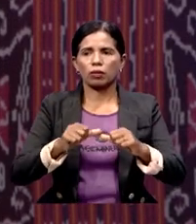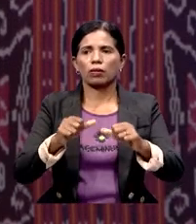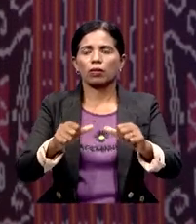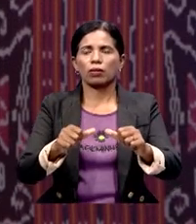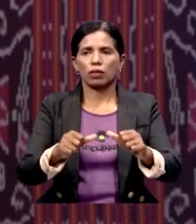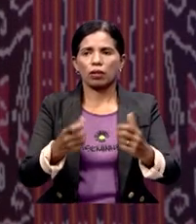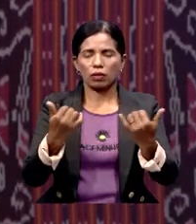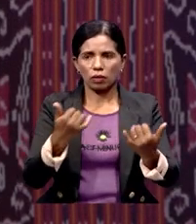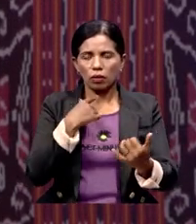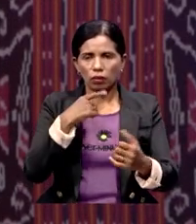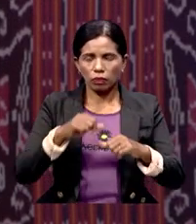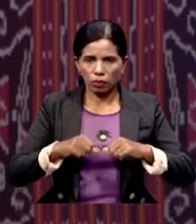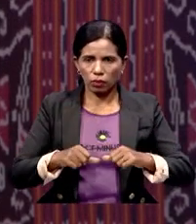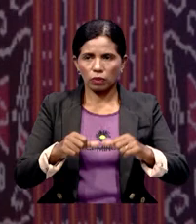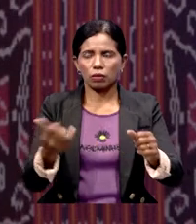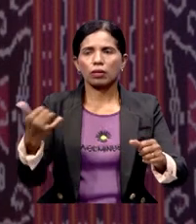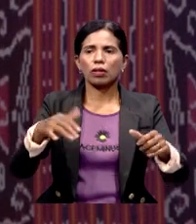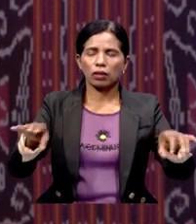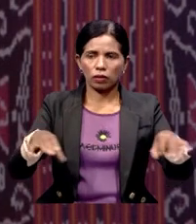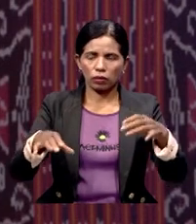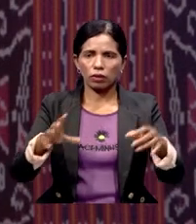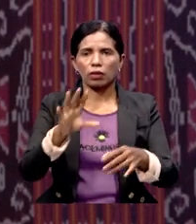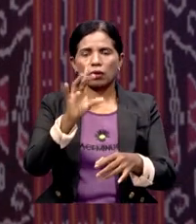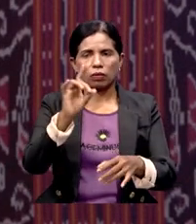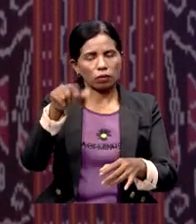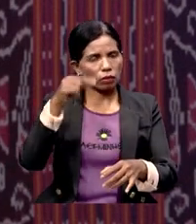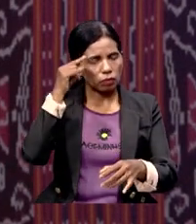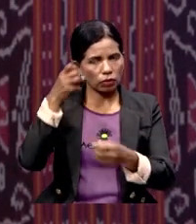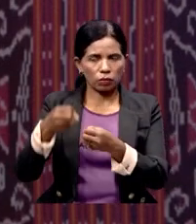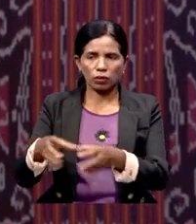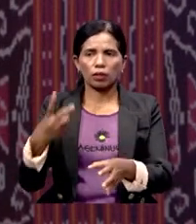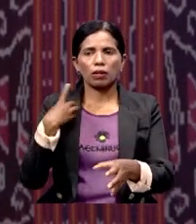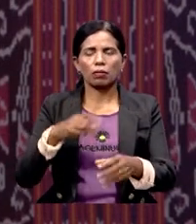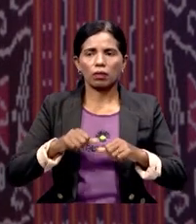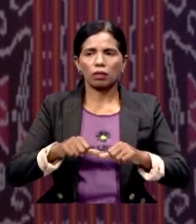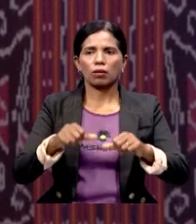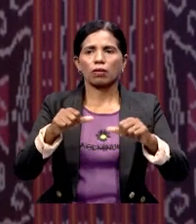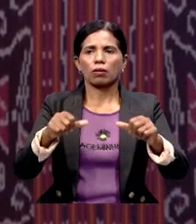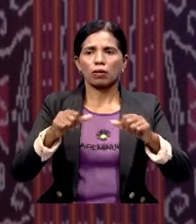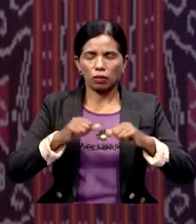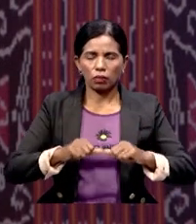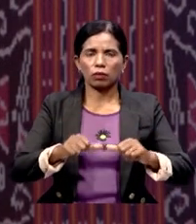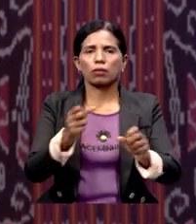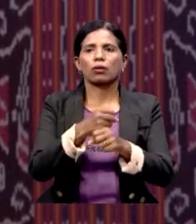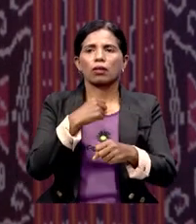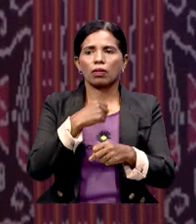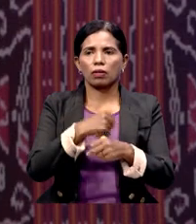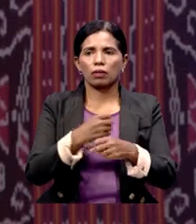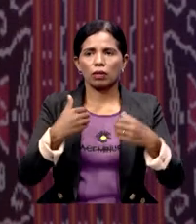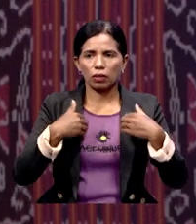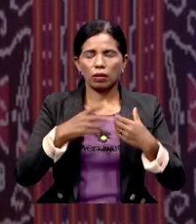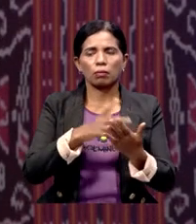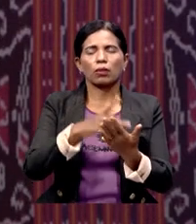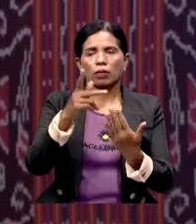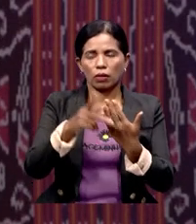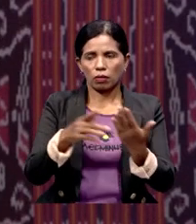foi em Dadao Cliubá, foi continuidade para serviço oitavo governo Rusiquela, a mim foi continuidade, continua halo e moço tam programa foi em